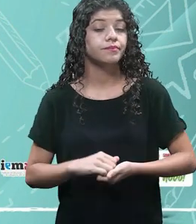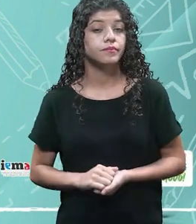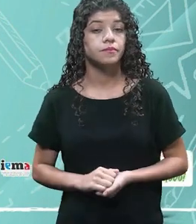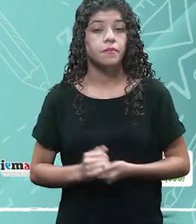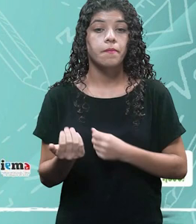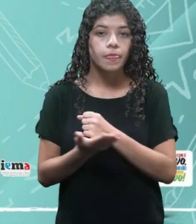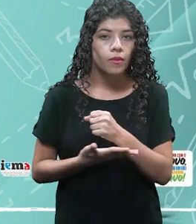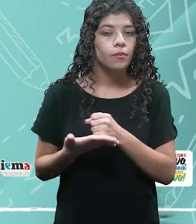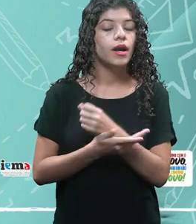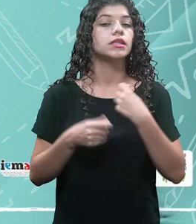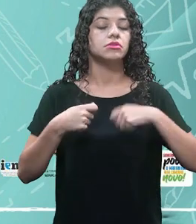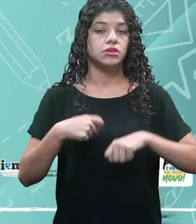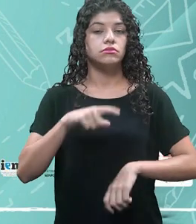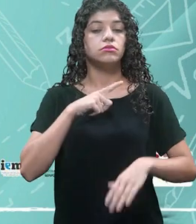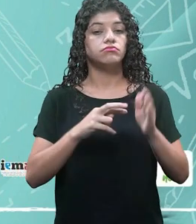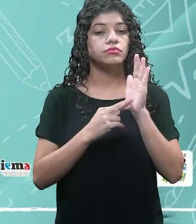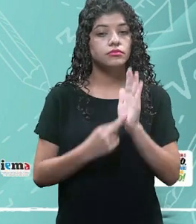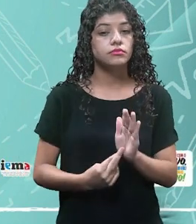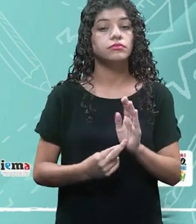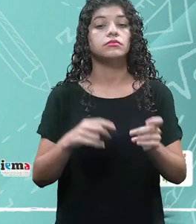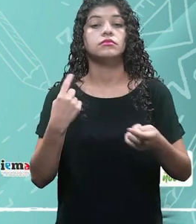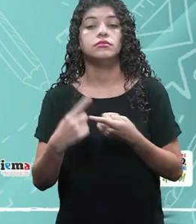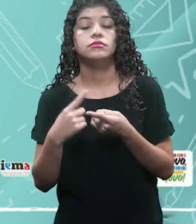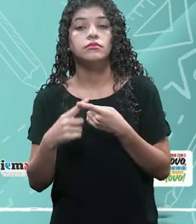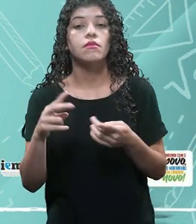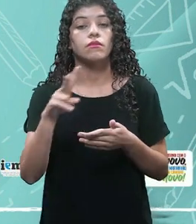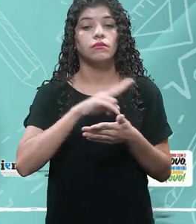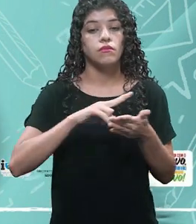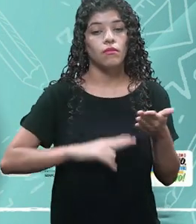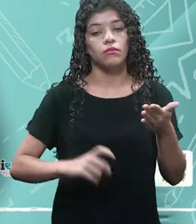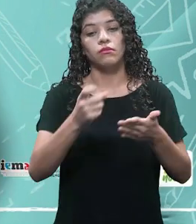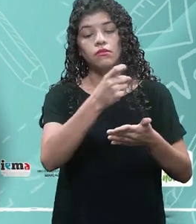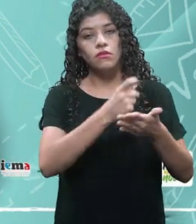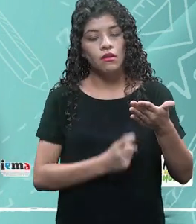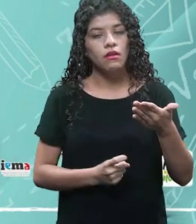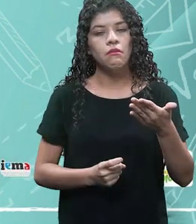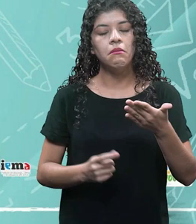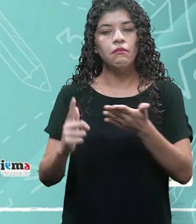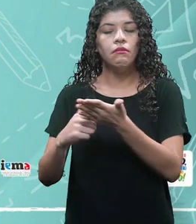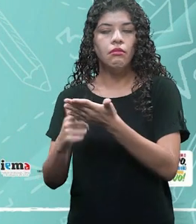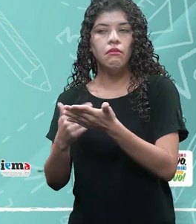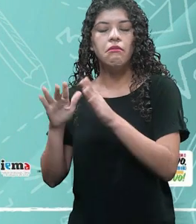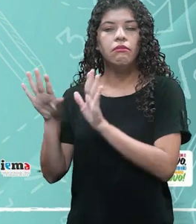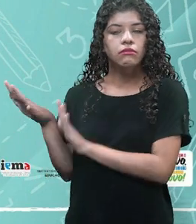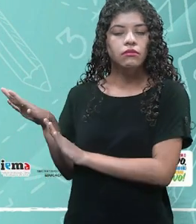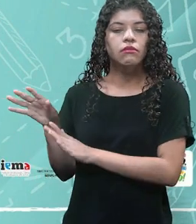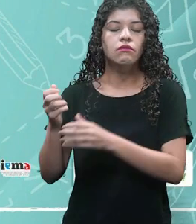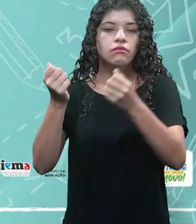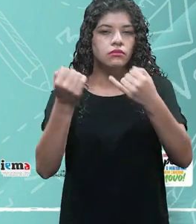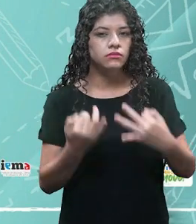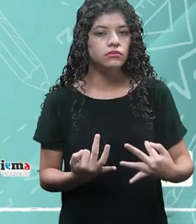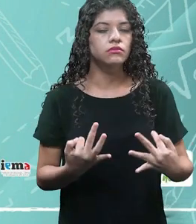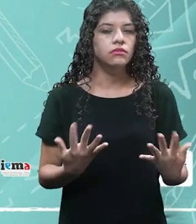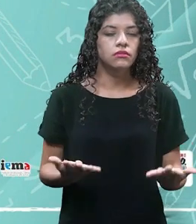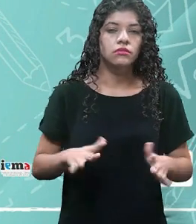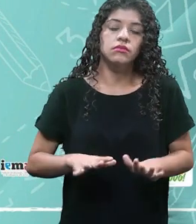em base isso Traga uma referência né Ah porque eu li num texto lá do livro x que fala isso